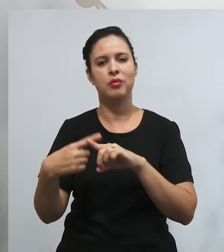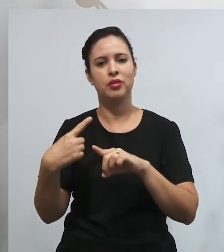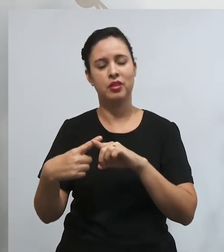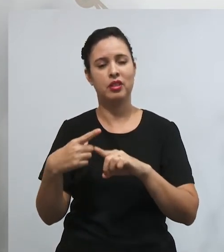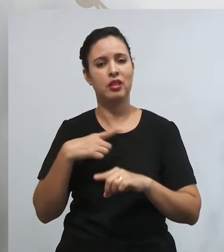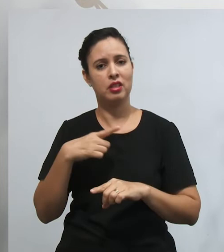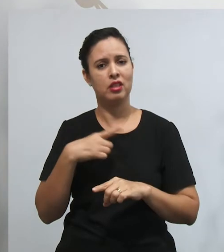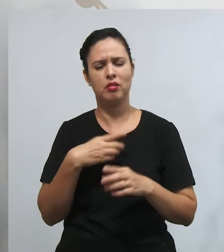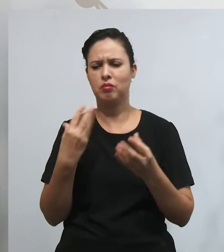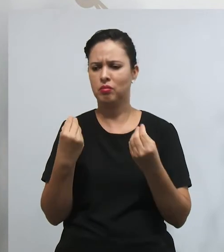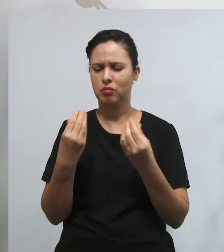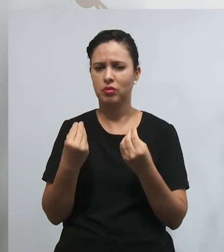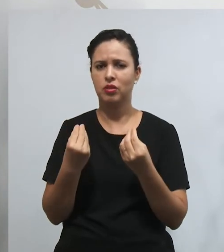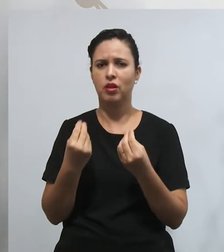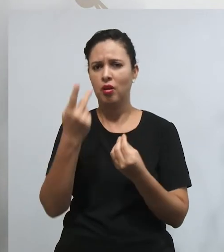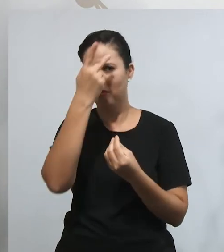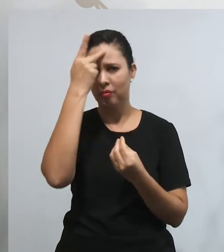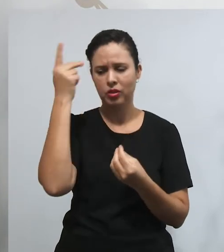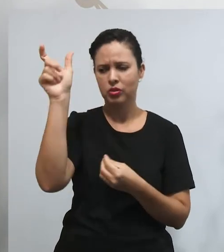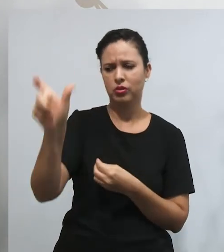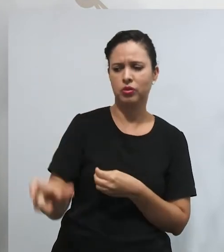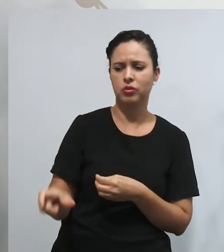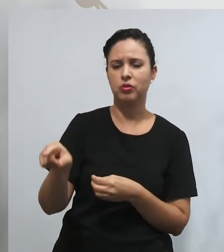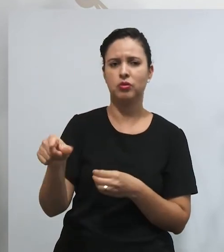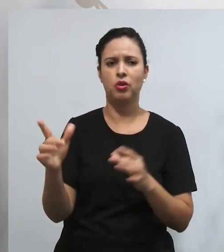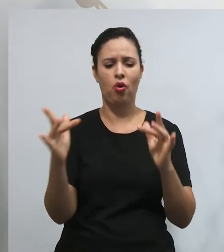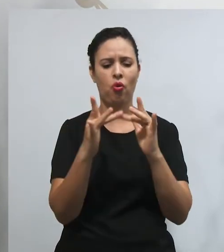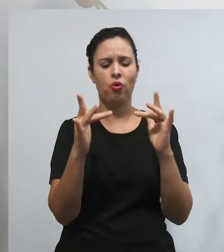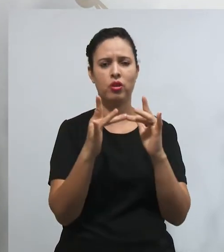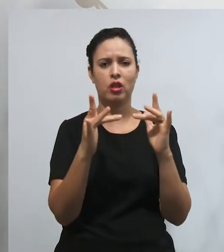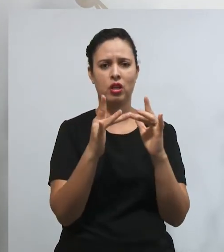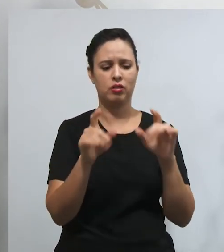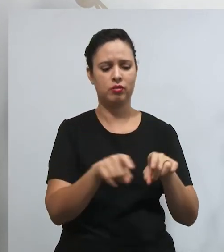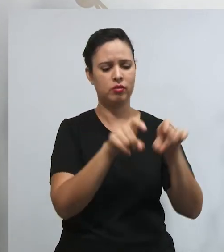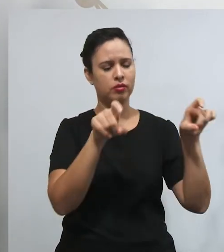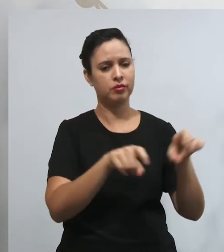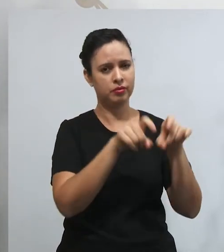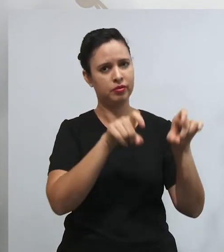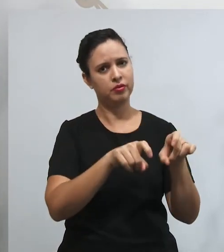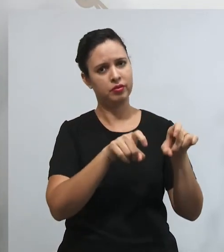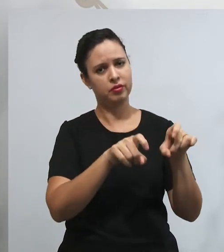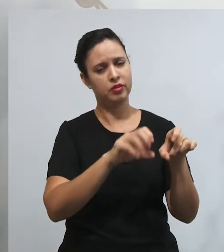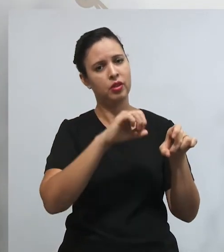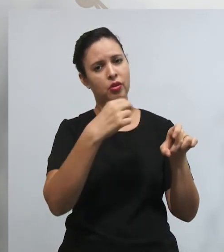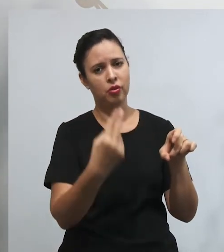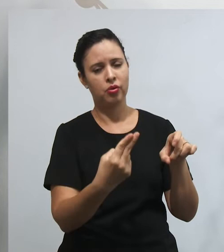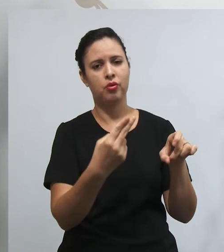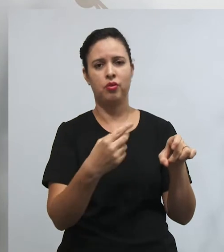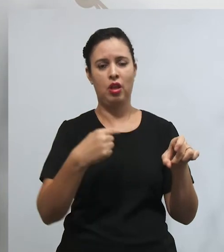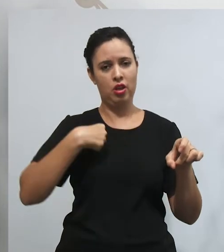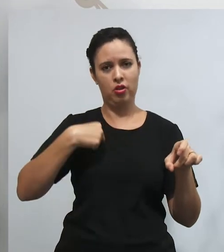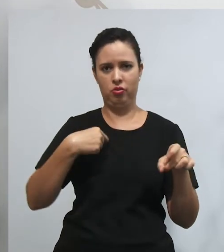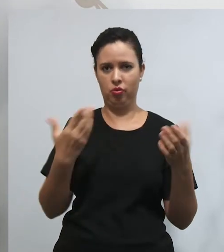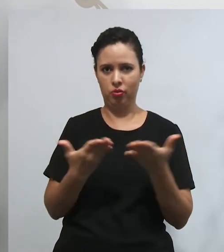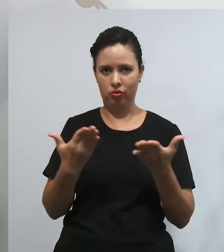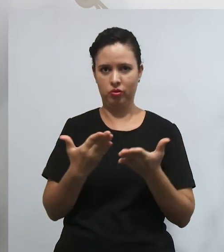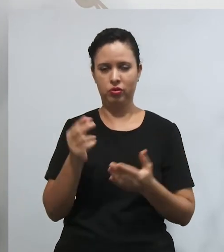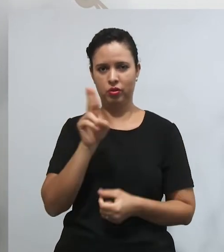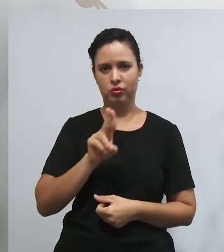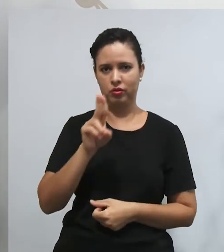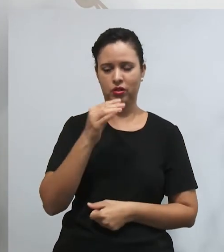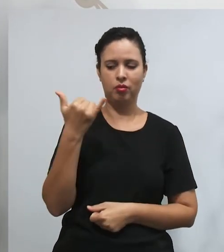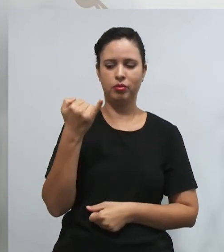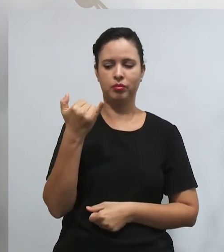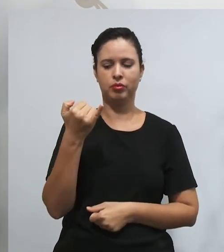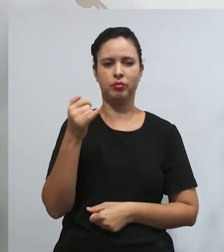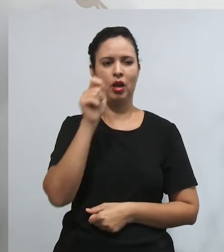muito explorada. Como é que o homem interage com a máquina? Eu, por exemplo, estou interagindo aqui através de uma caneta com essa máquina, que está